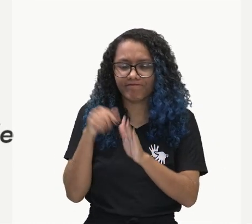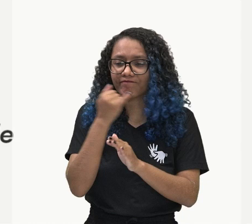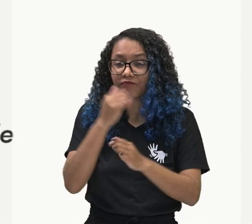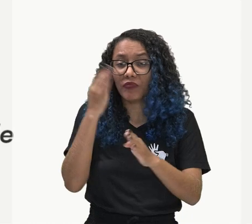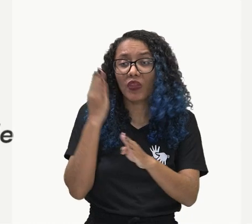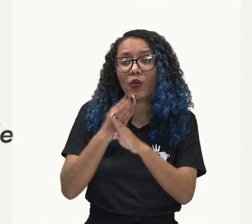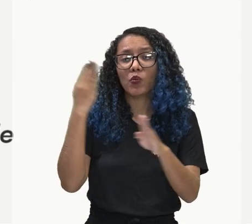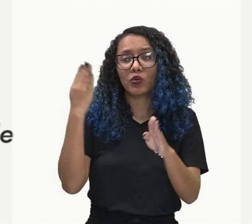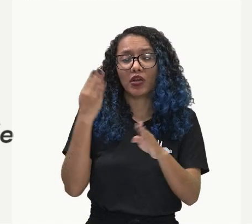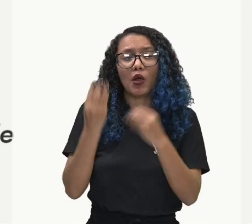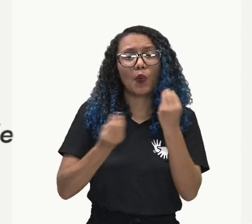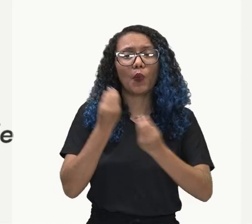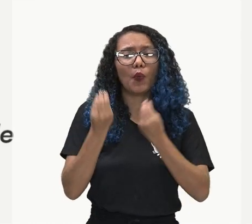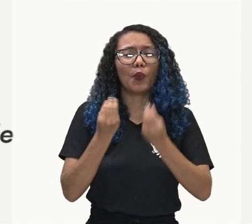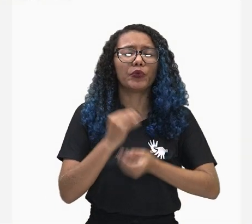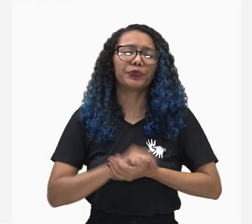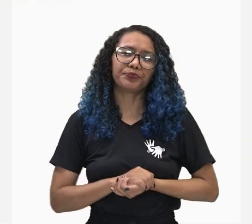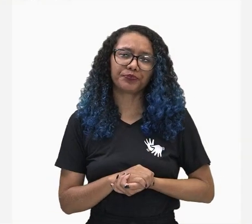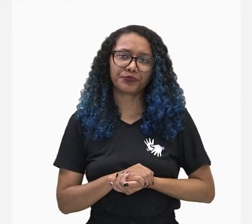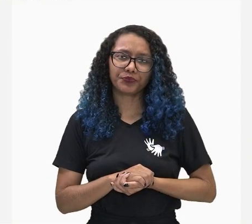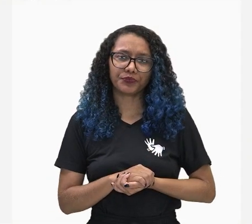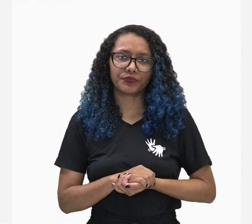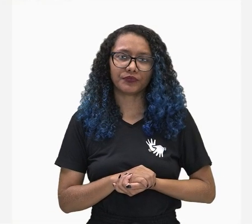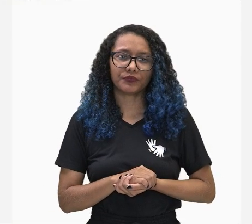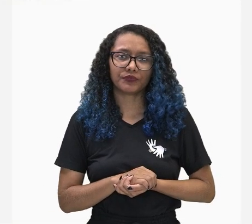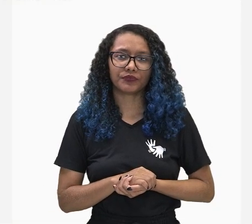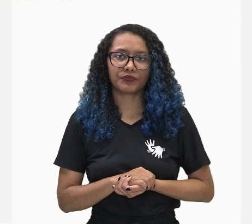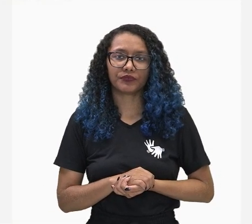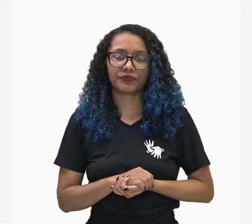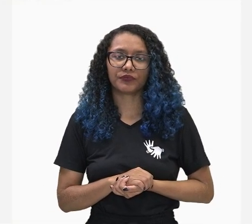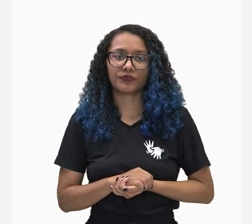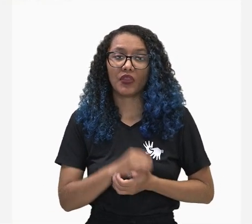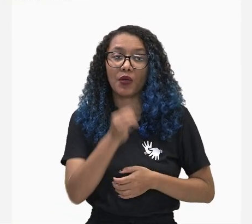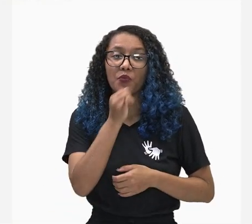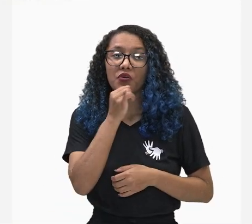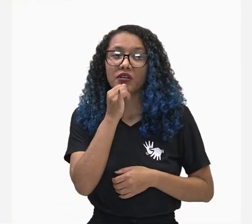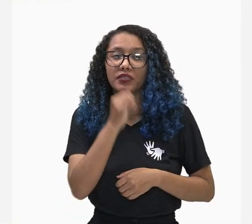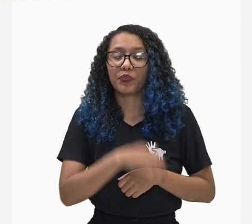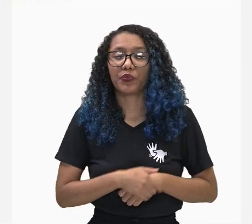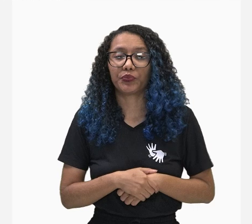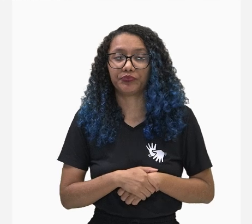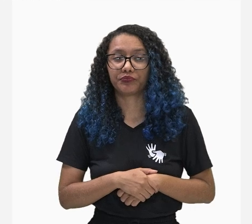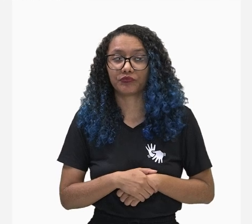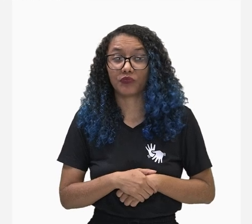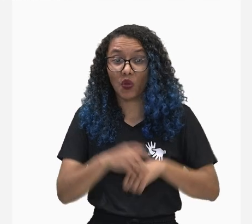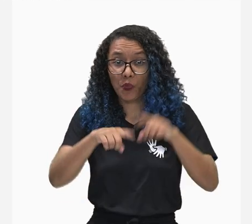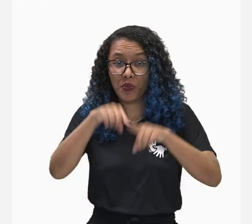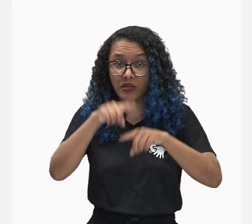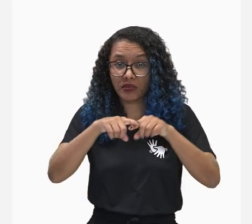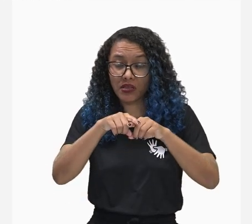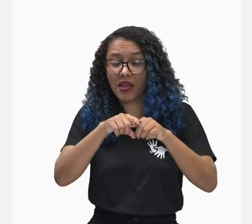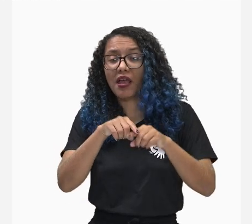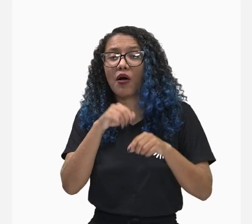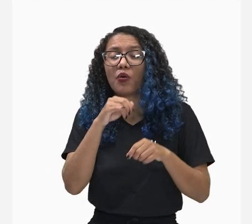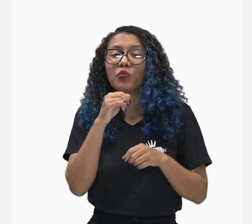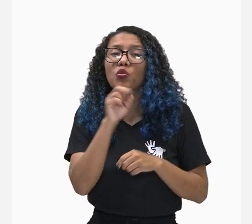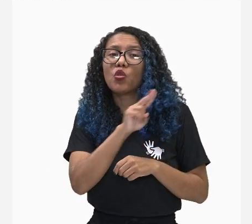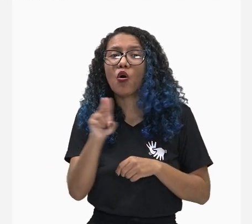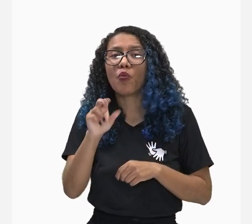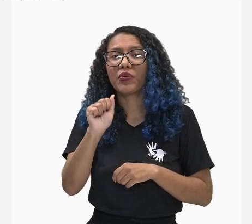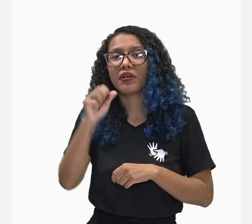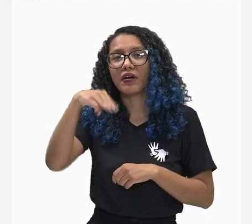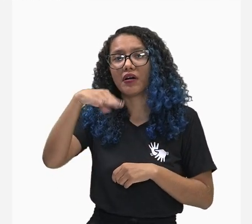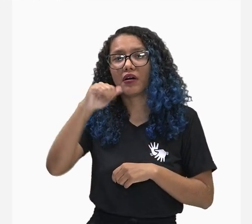porque ele excitou uma estrutura chamada de âmbar, ele esfregou em alguma